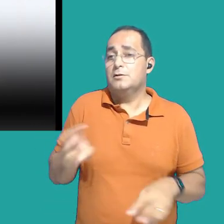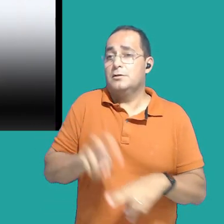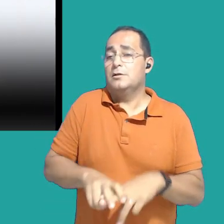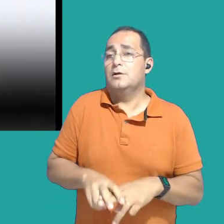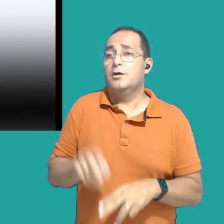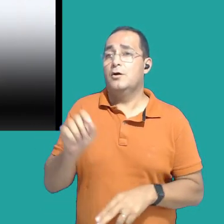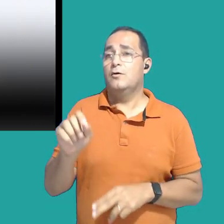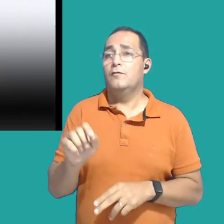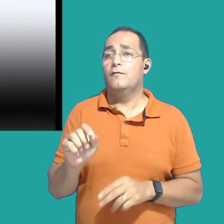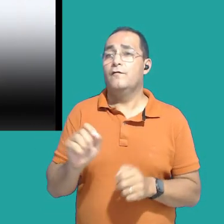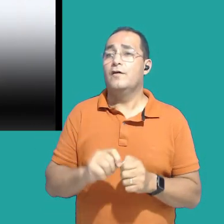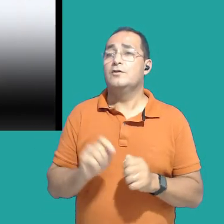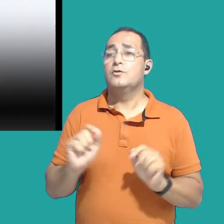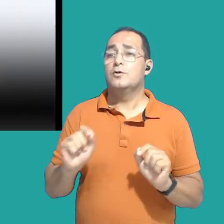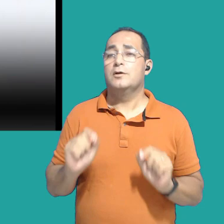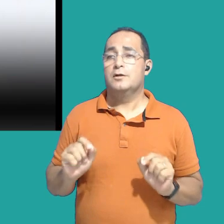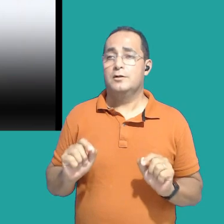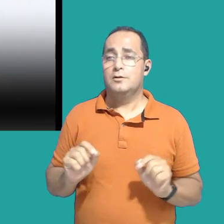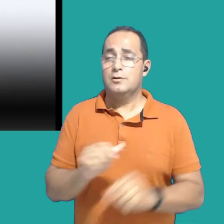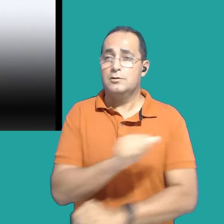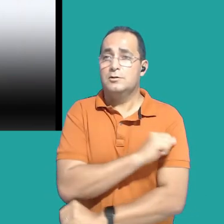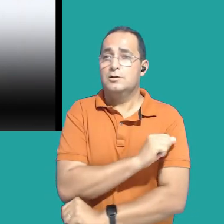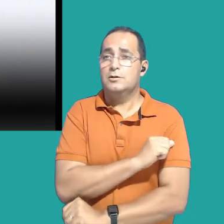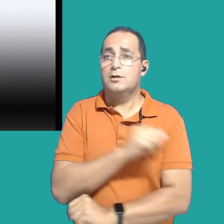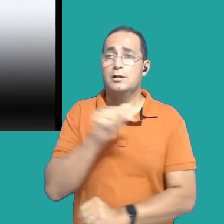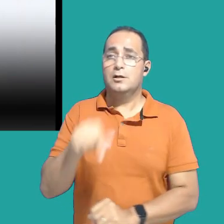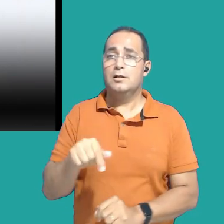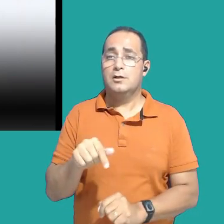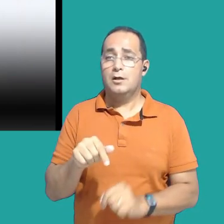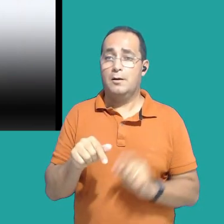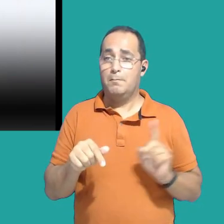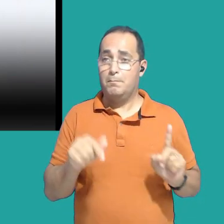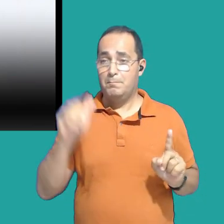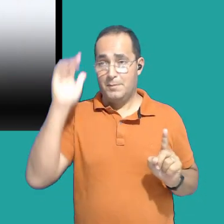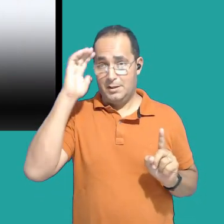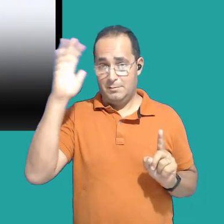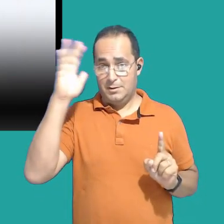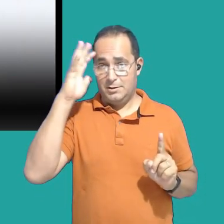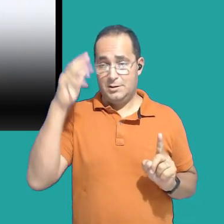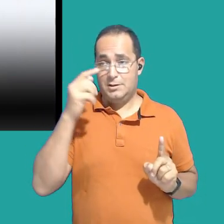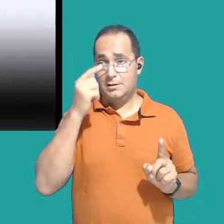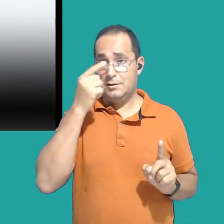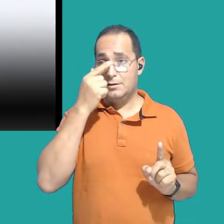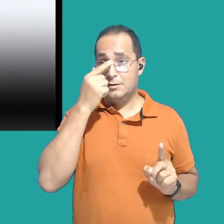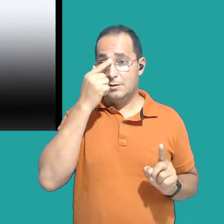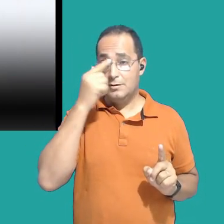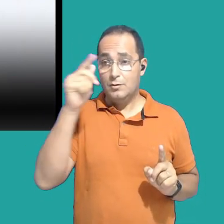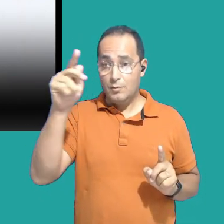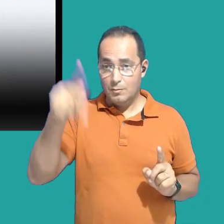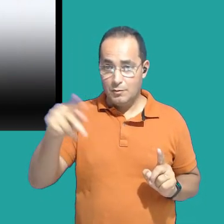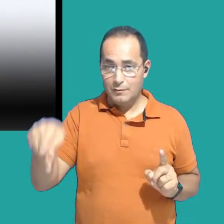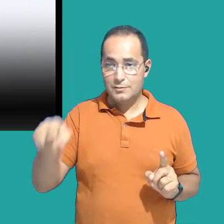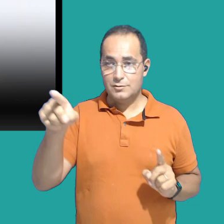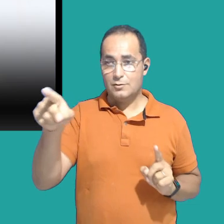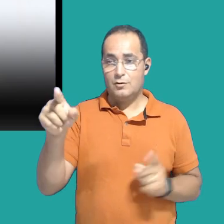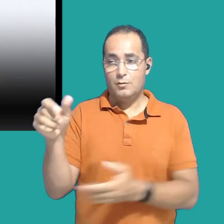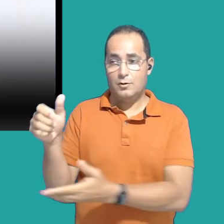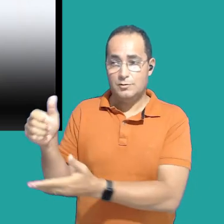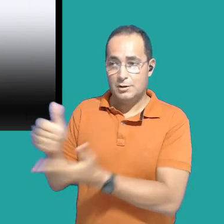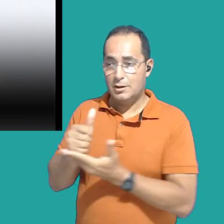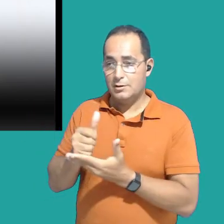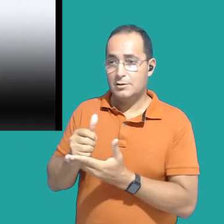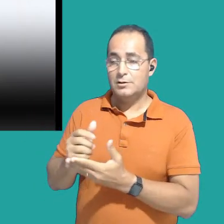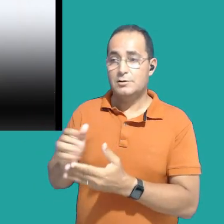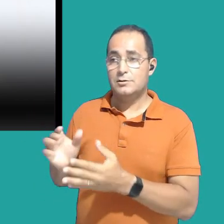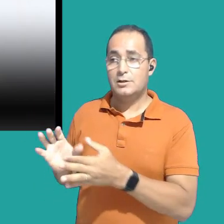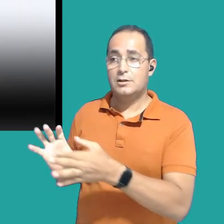aqui, sabe? O estudante pensar em que parte eu tenho aqui, mas para ele pensar nisso, o professor, o auxiliar de